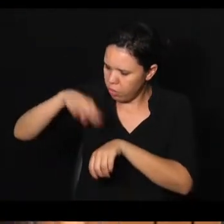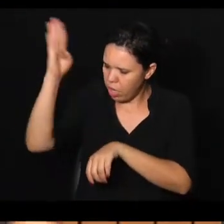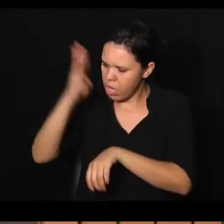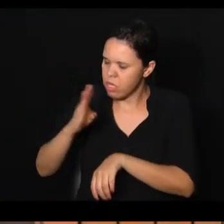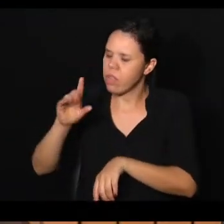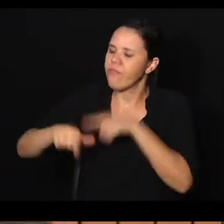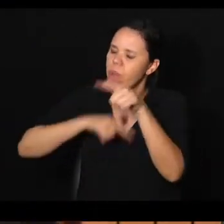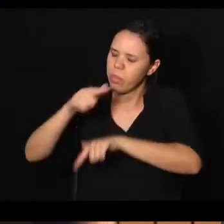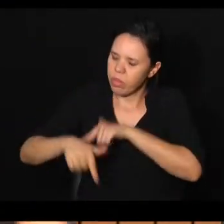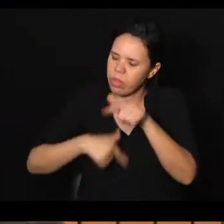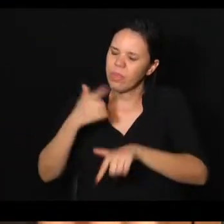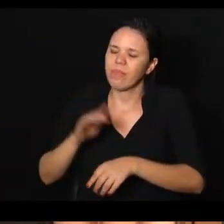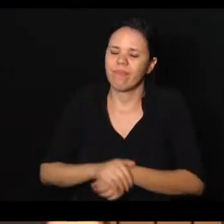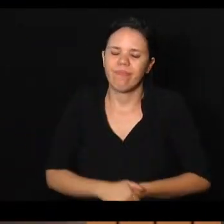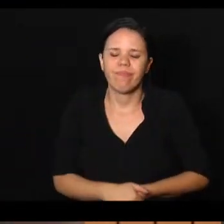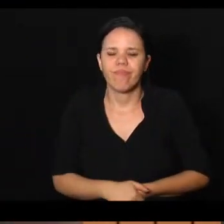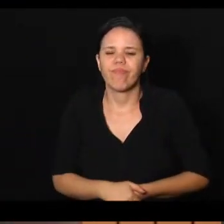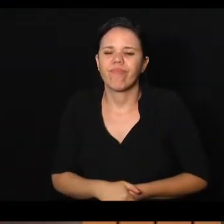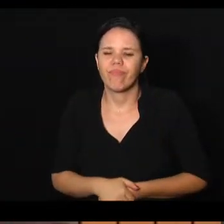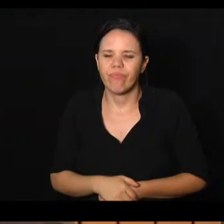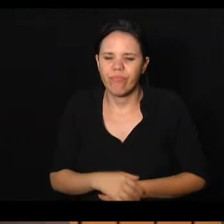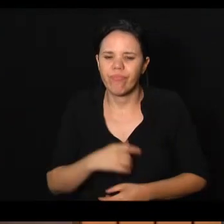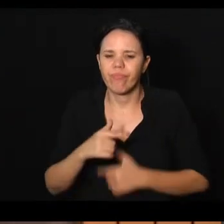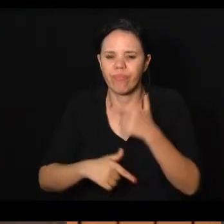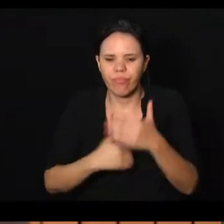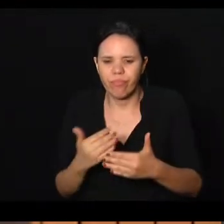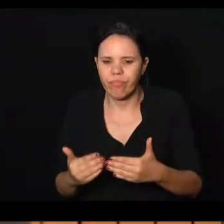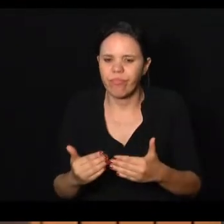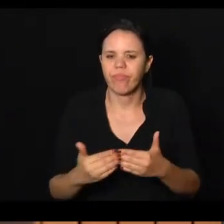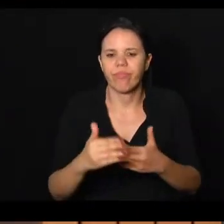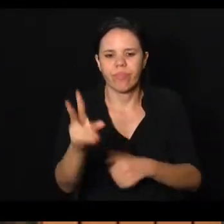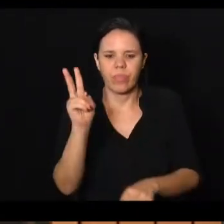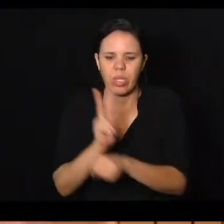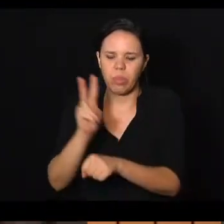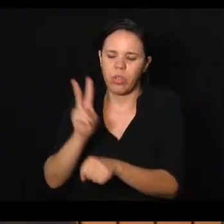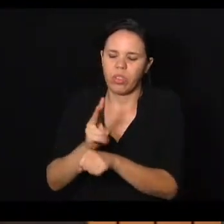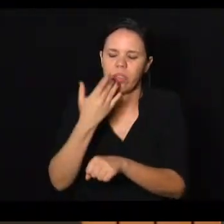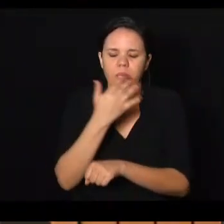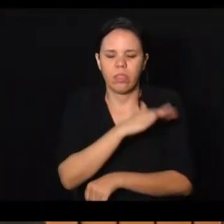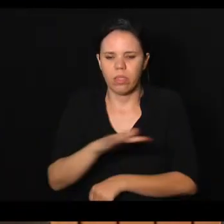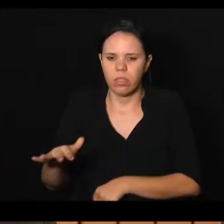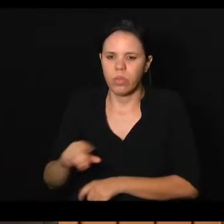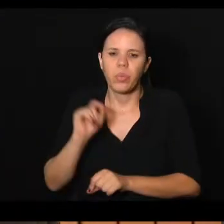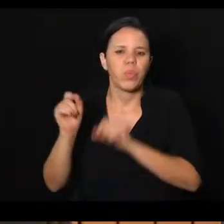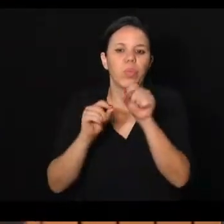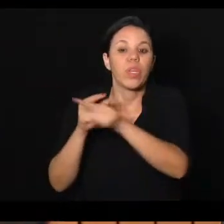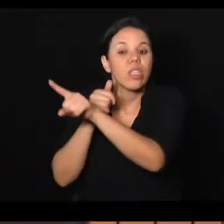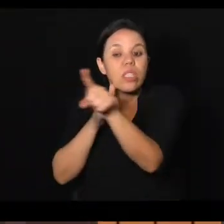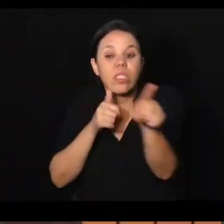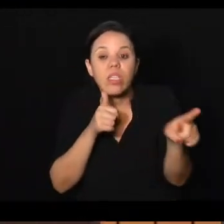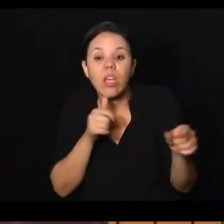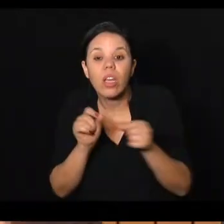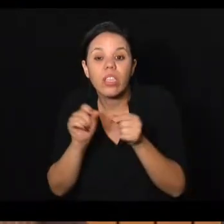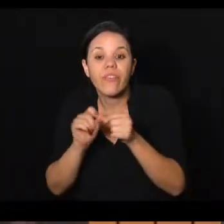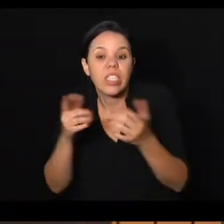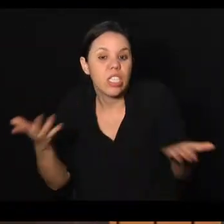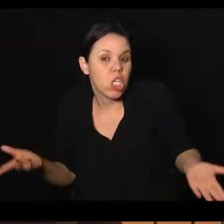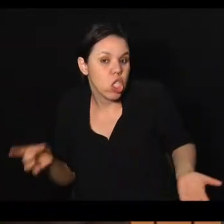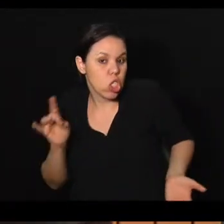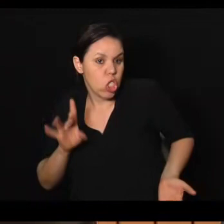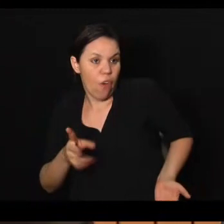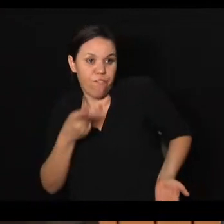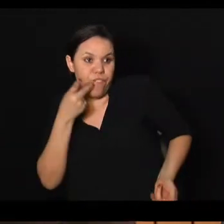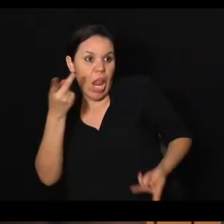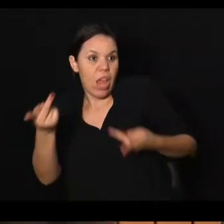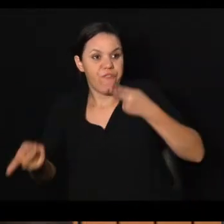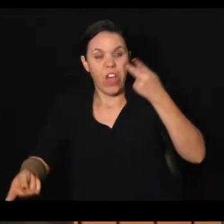vamos trabalhar, nós vamos caminhar na proteção das crianças. E o que a senhora está fazendo? A senhora está só